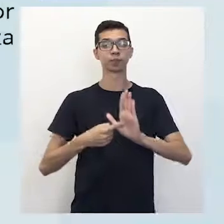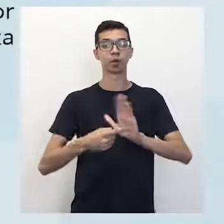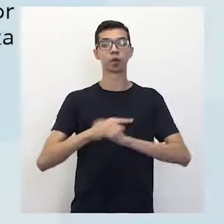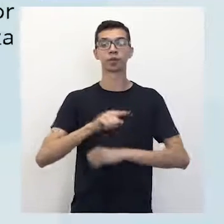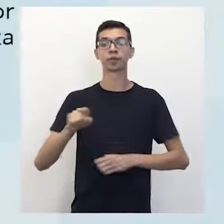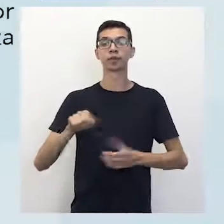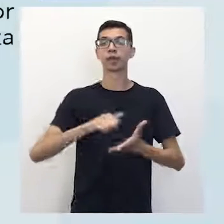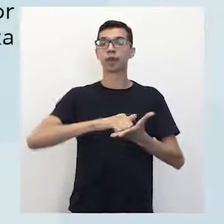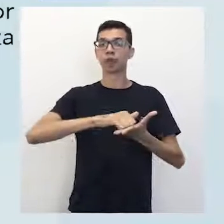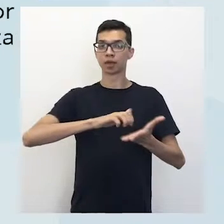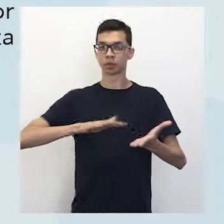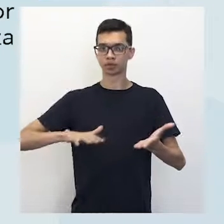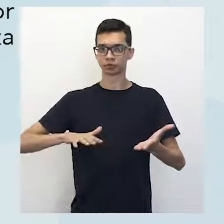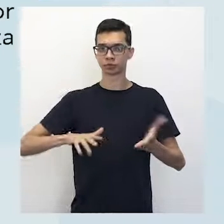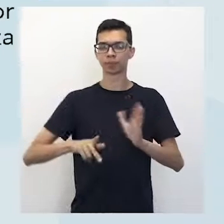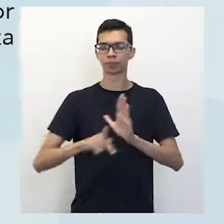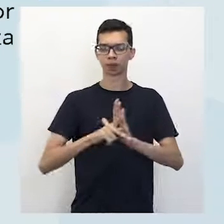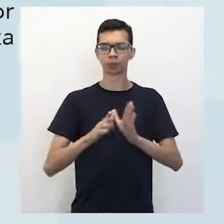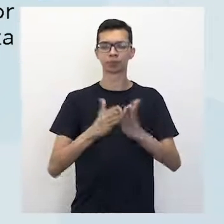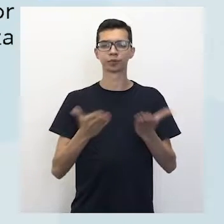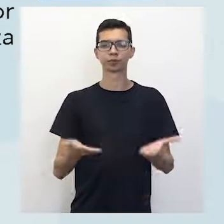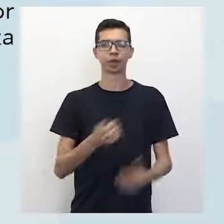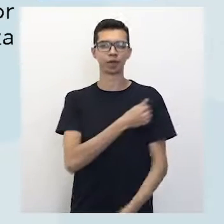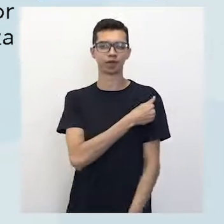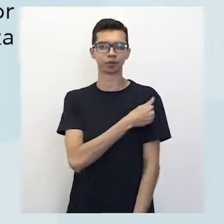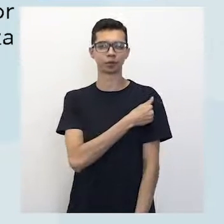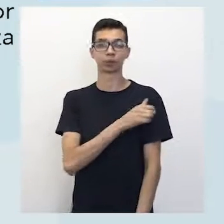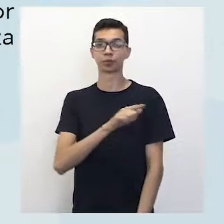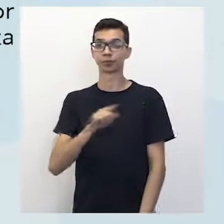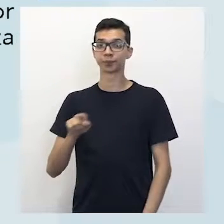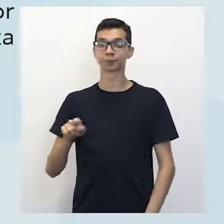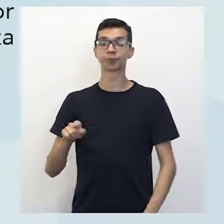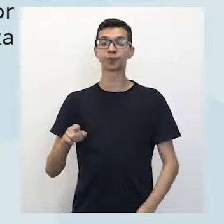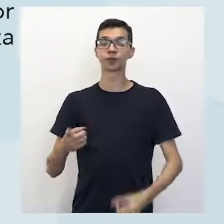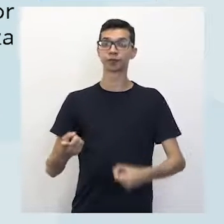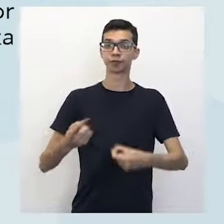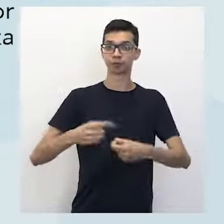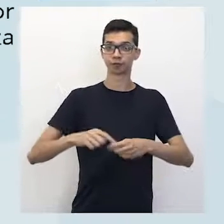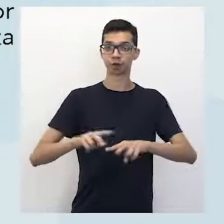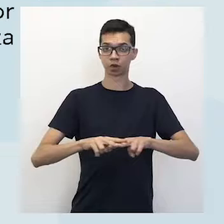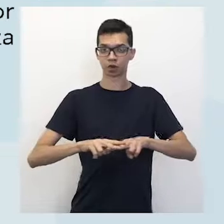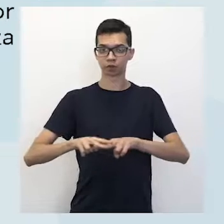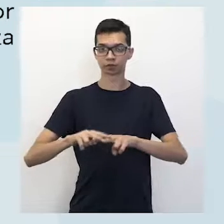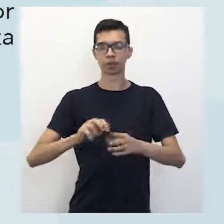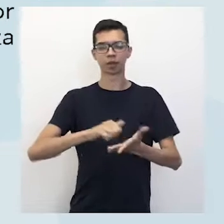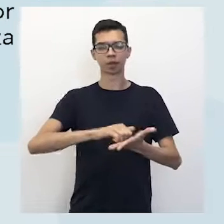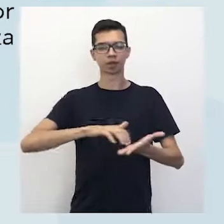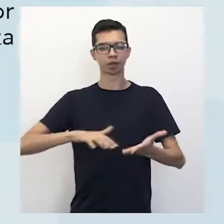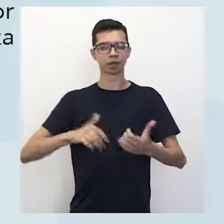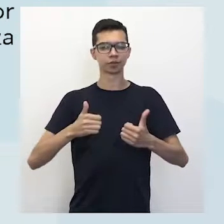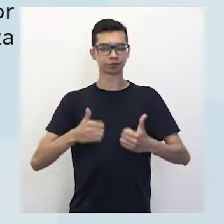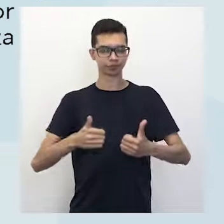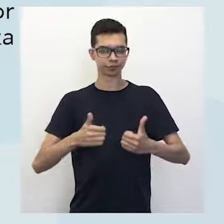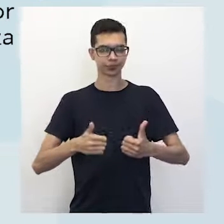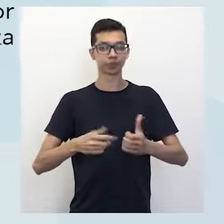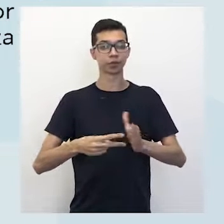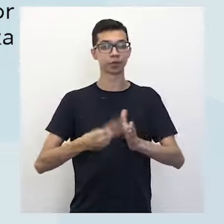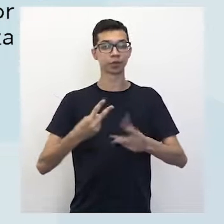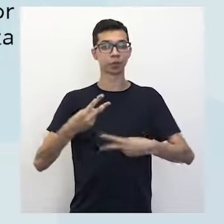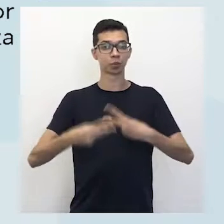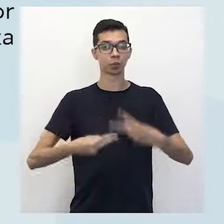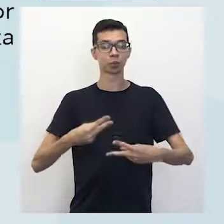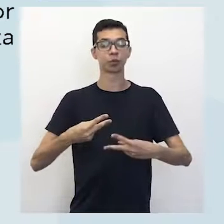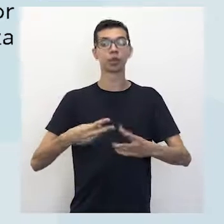uma atividade do caderno do aluno, para que vocês retomem essas atividades aí do segundo bimestre, do